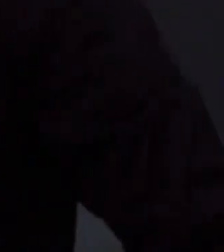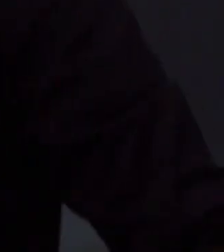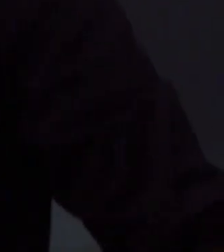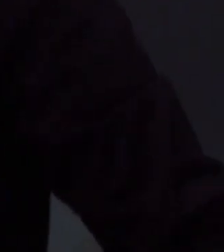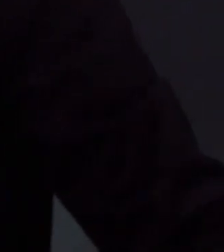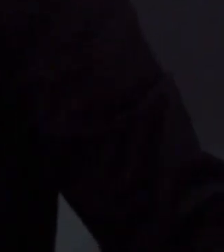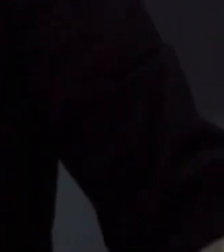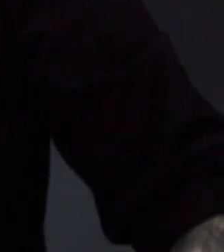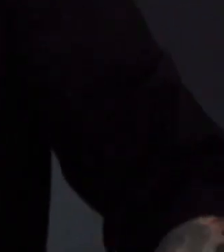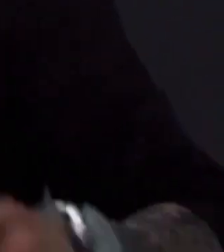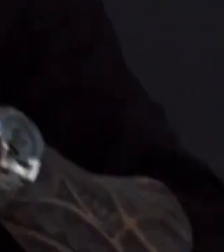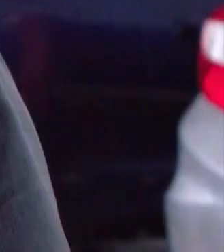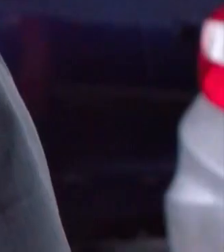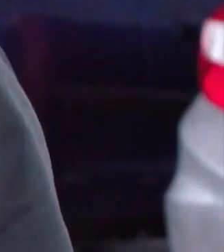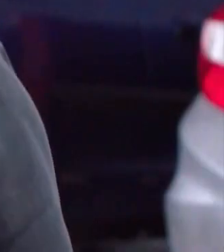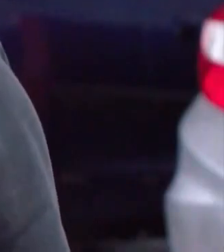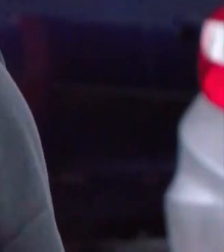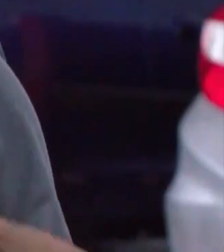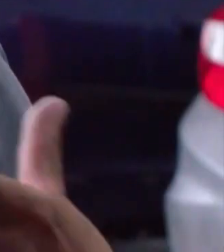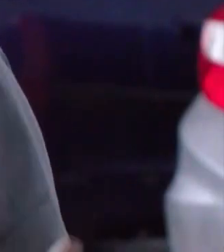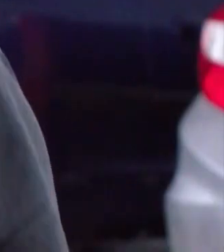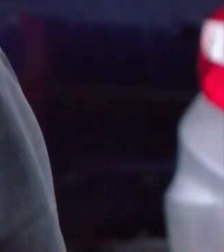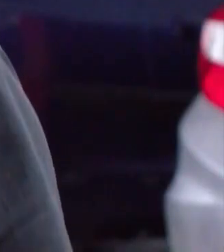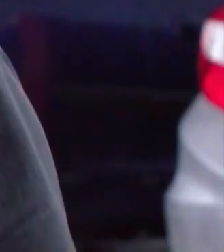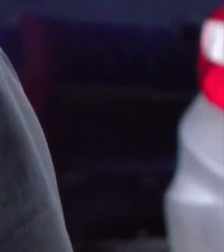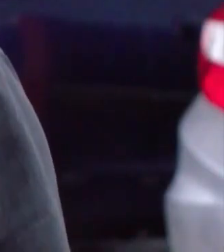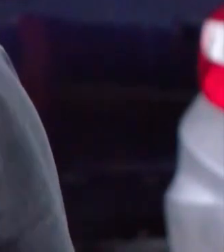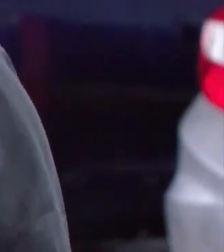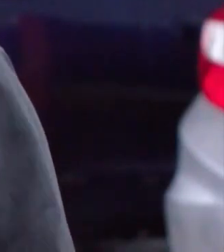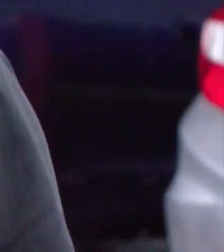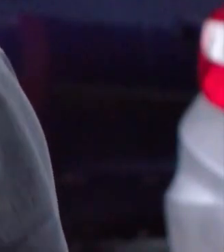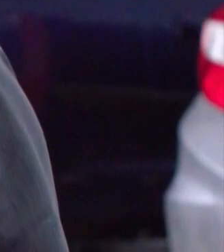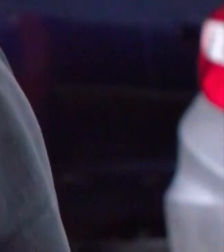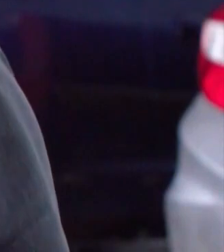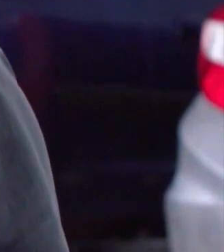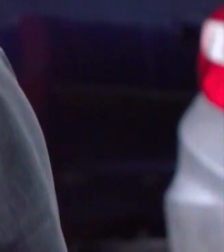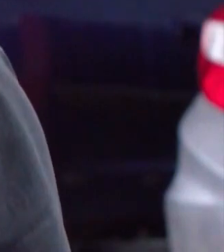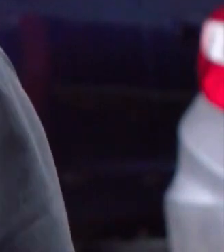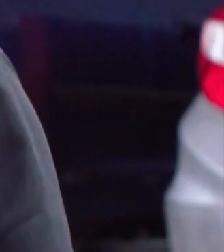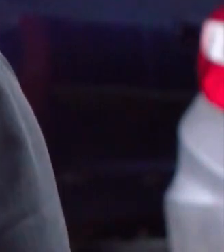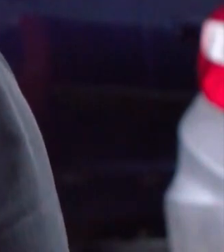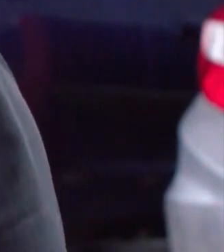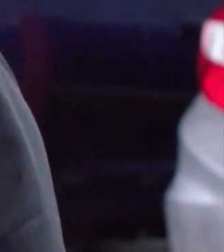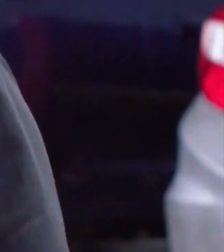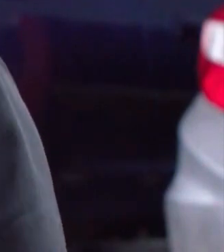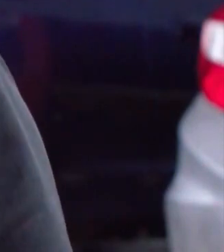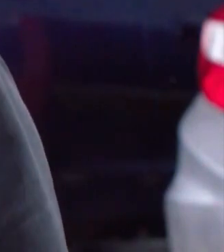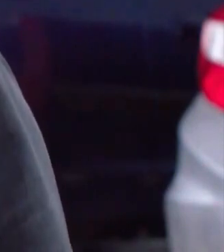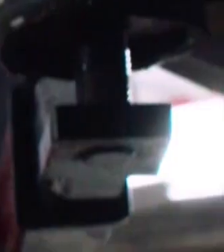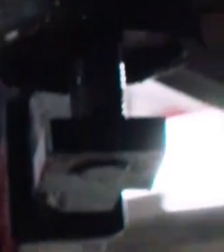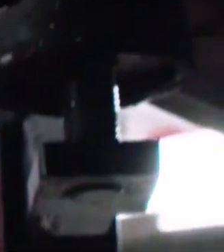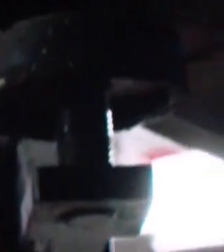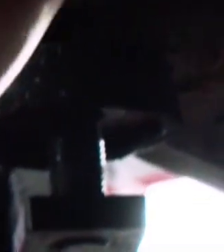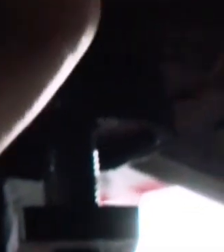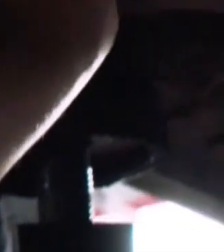Estou no caminho certo por isso. O sonho ajuda, mas a sua atitude tem que ser maior